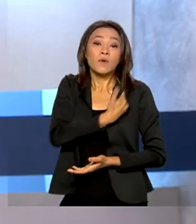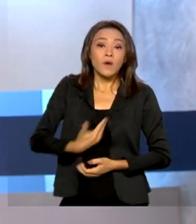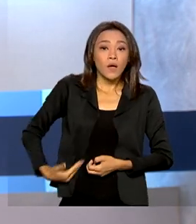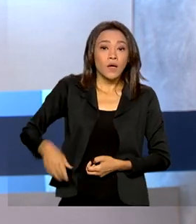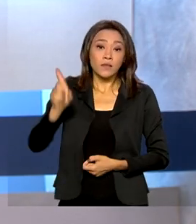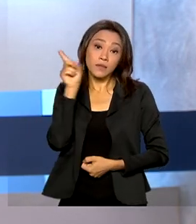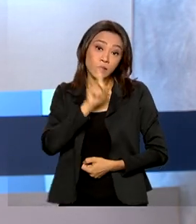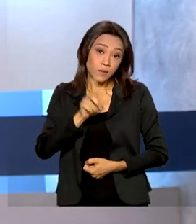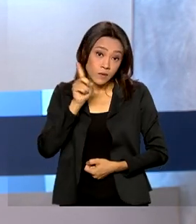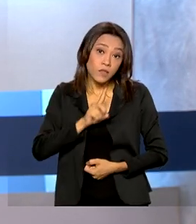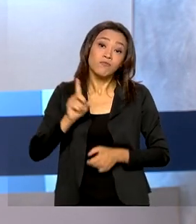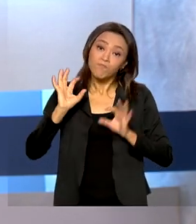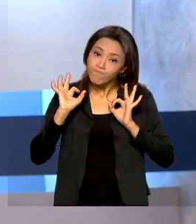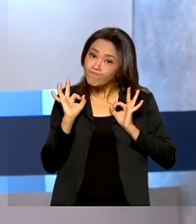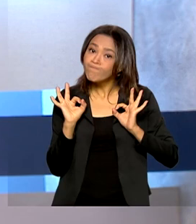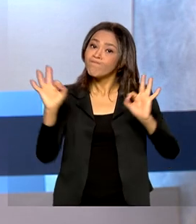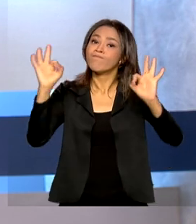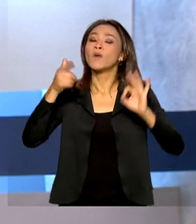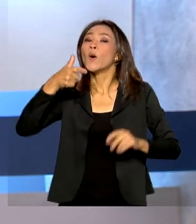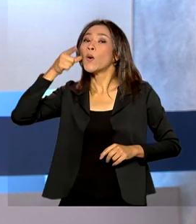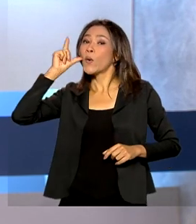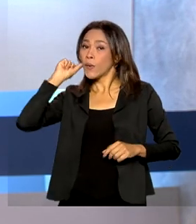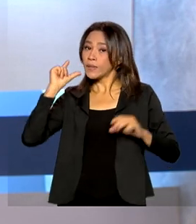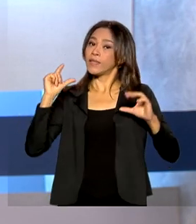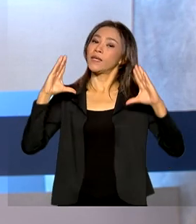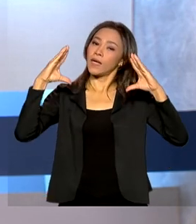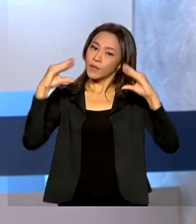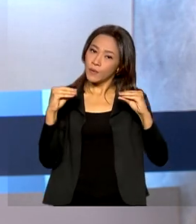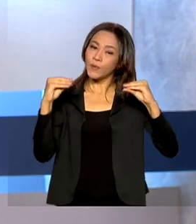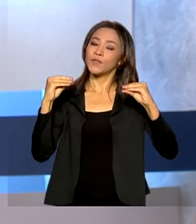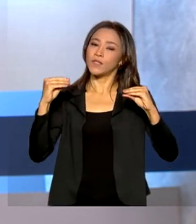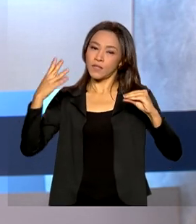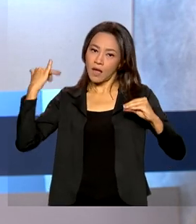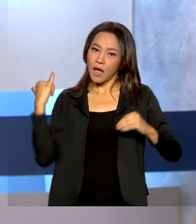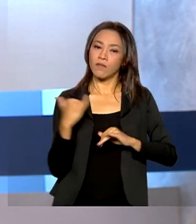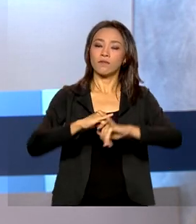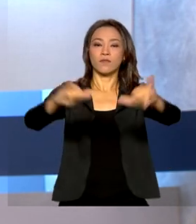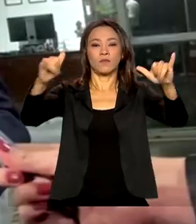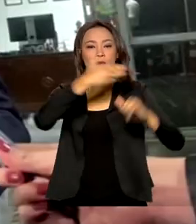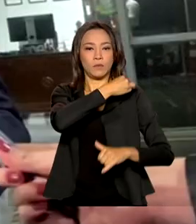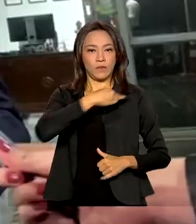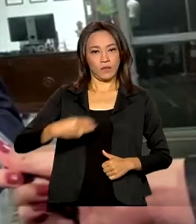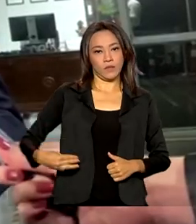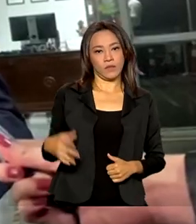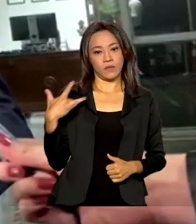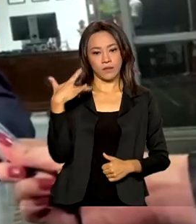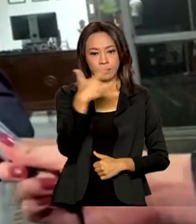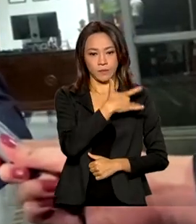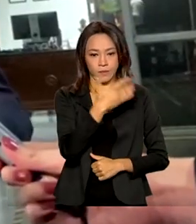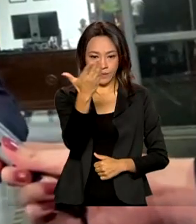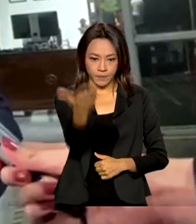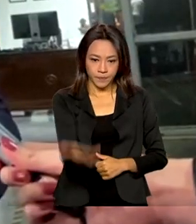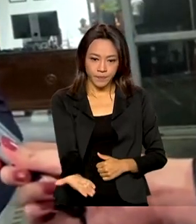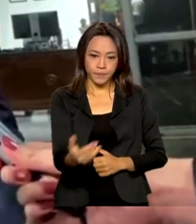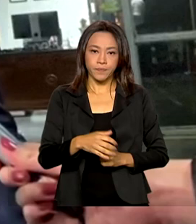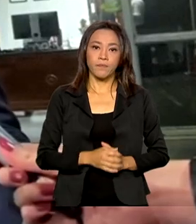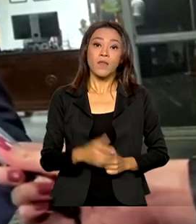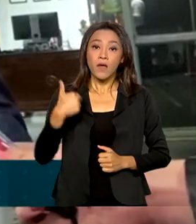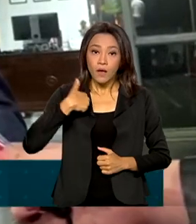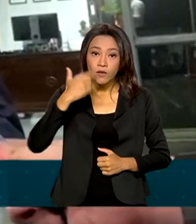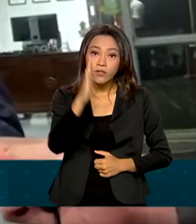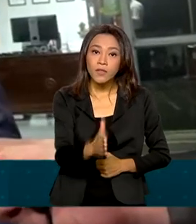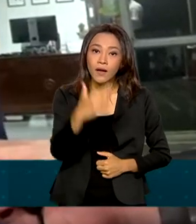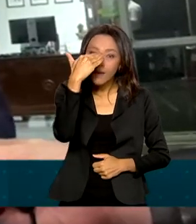A informação foi confirmada na noite de ontem pelo ministro da Saúde, Marcelo Queiroga. Aqui eu já agradeço